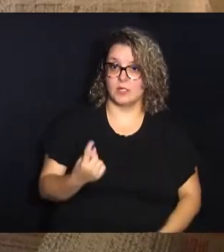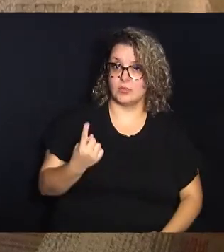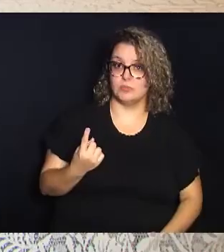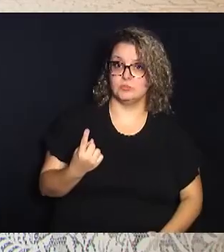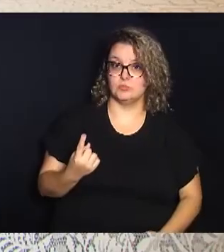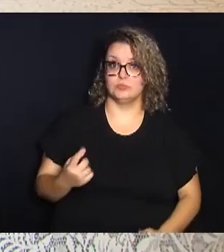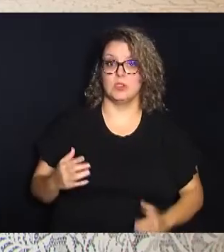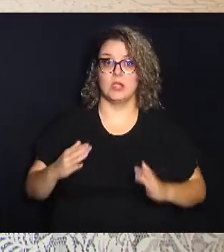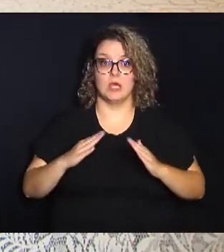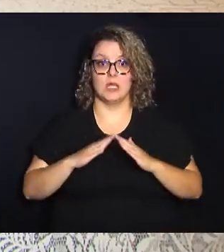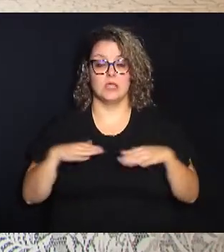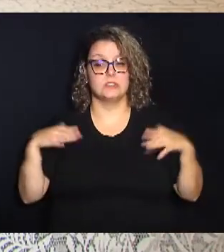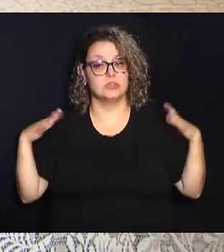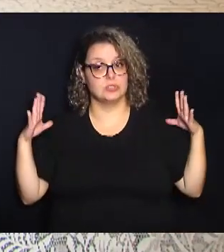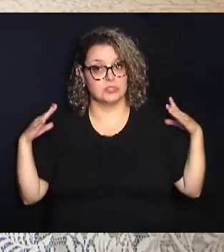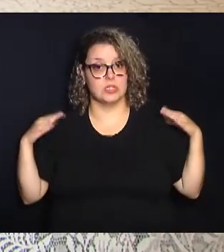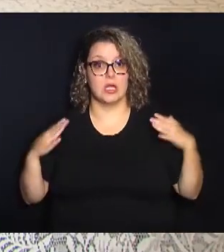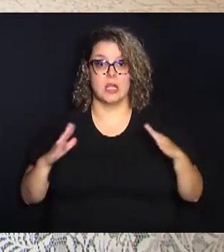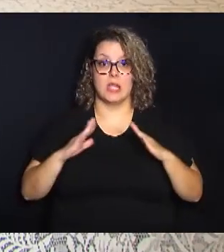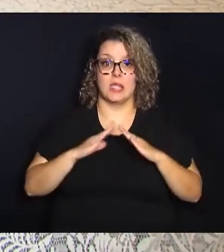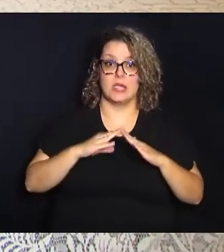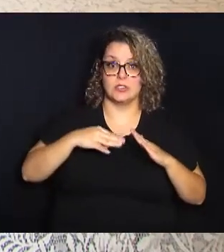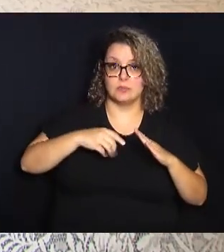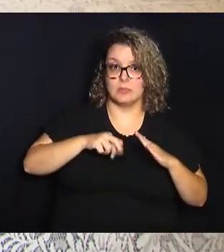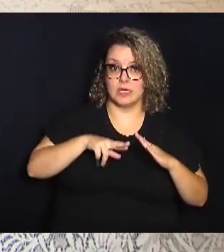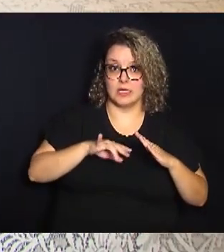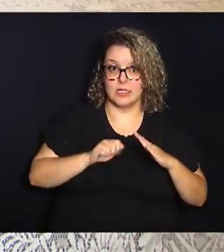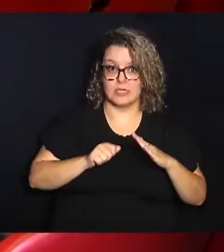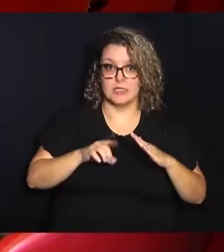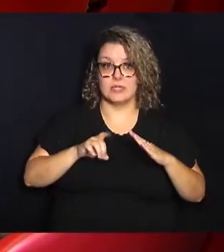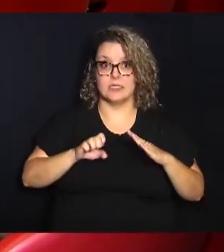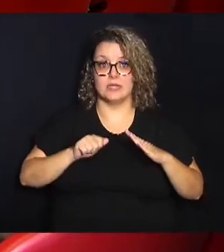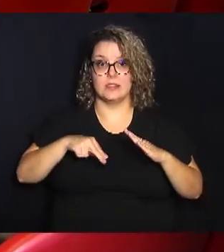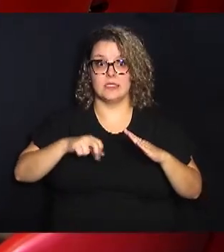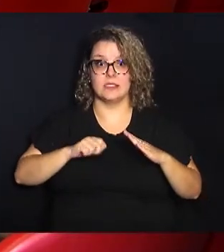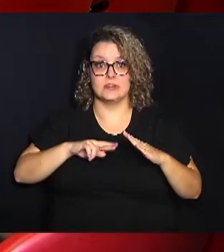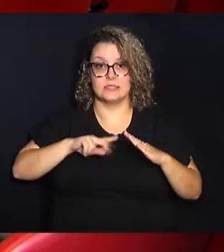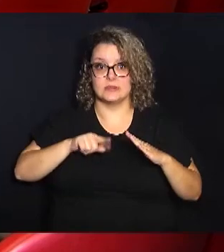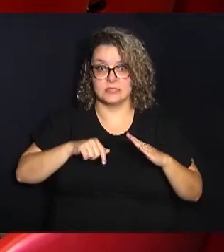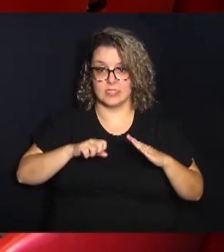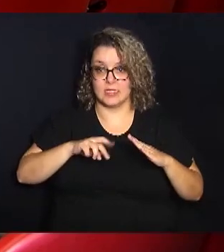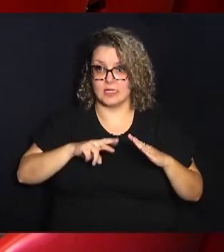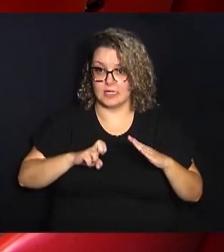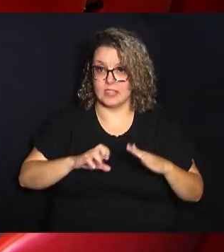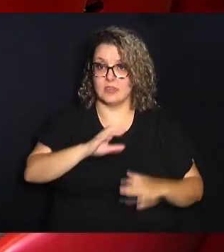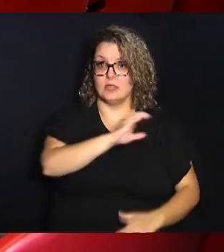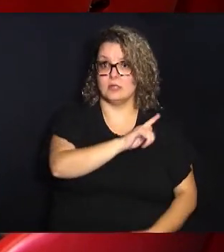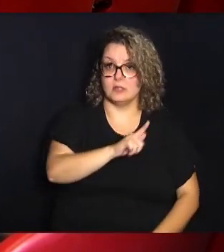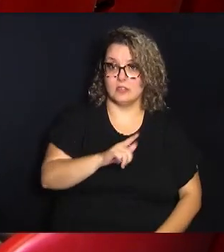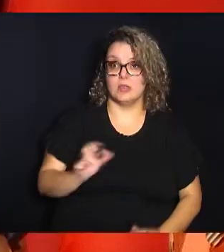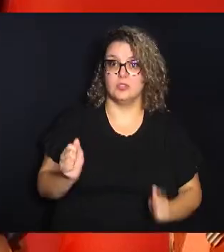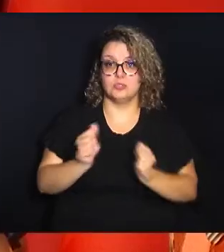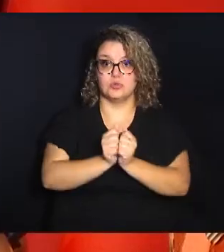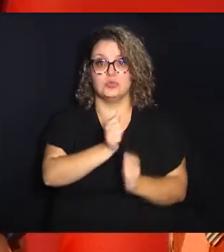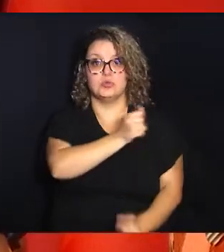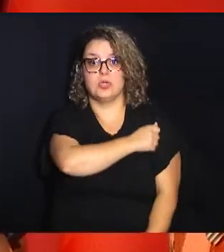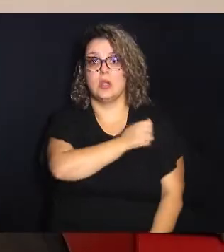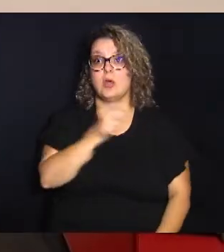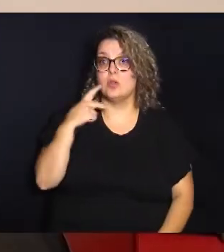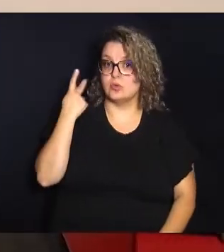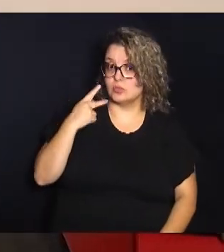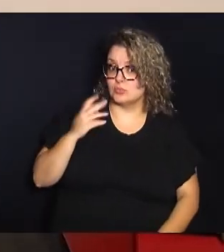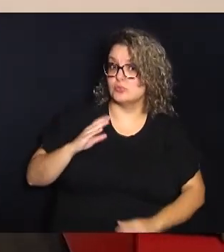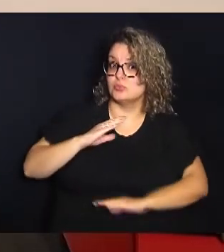Unidade 1, da Casa dos Anjos, da Casa de Maria de Nazaré, na região do Campo Grande, reunindo autoridades